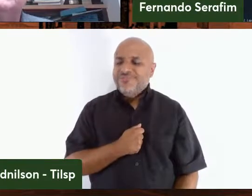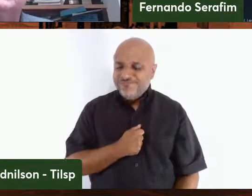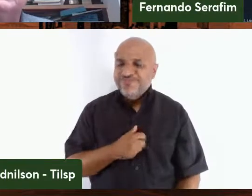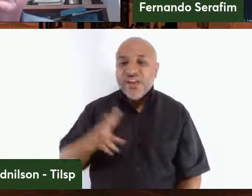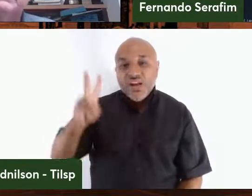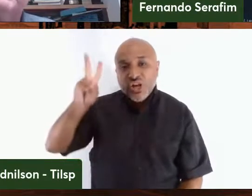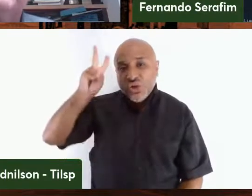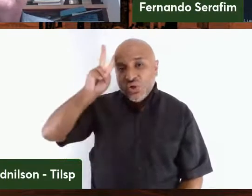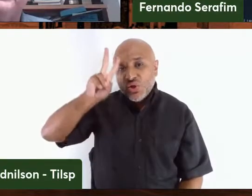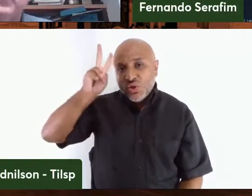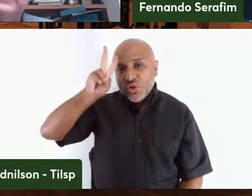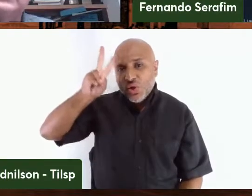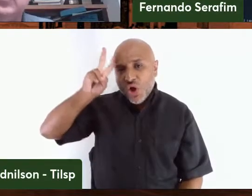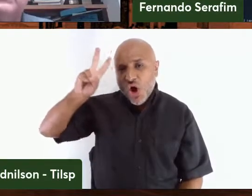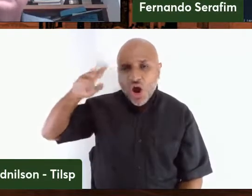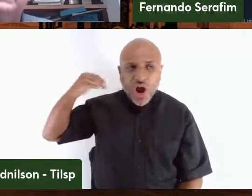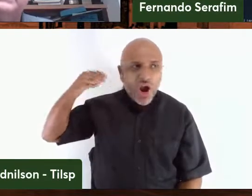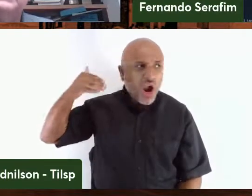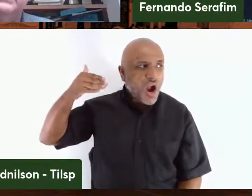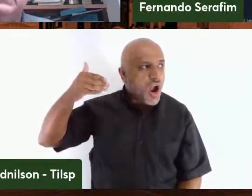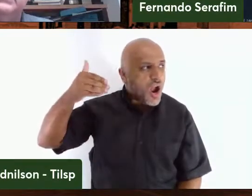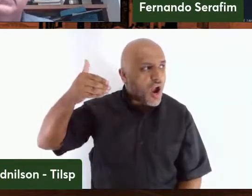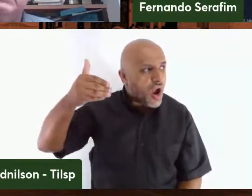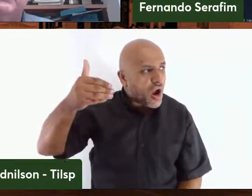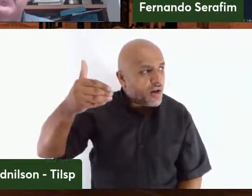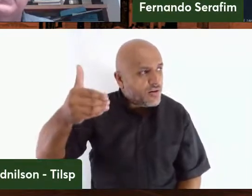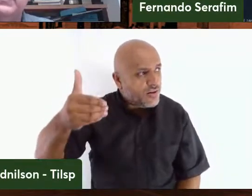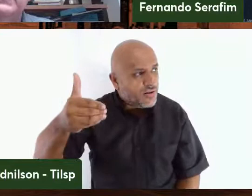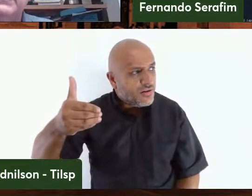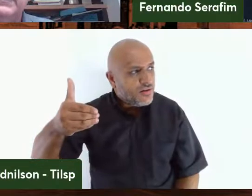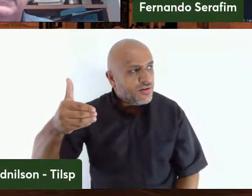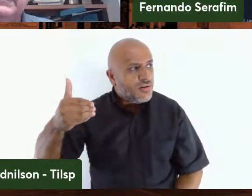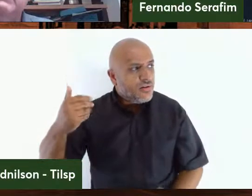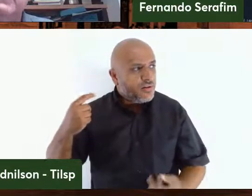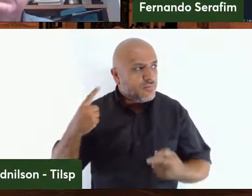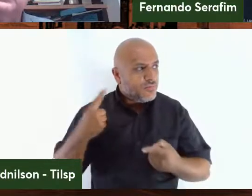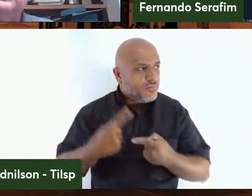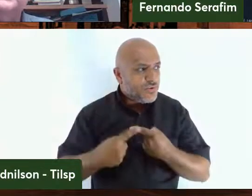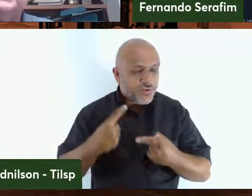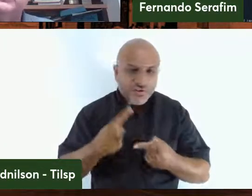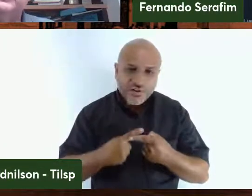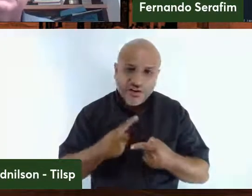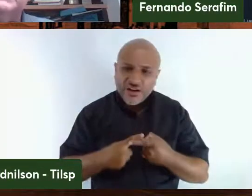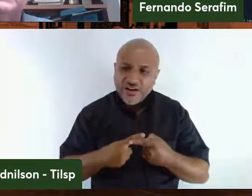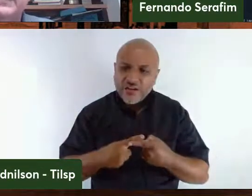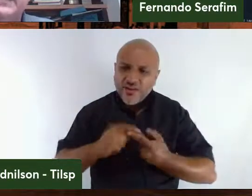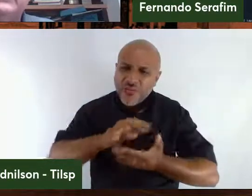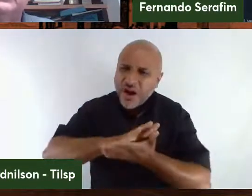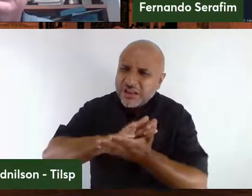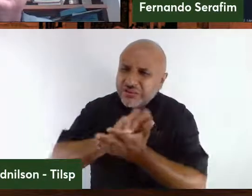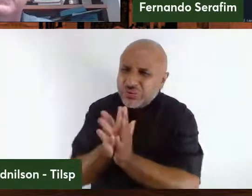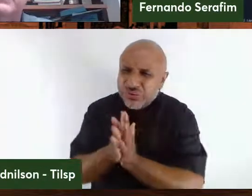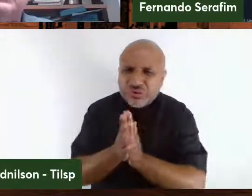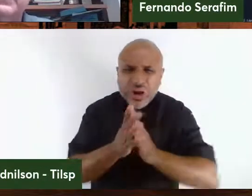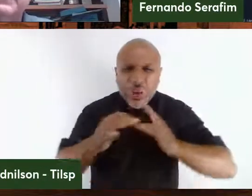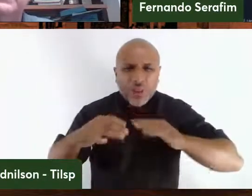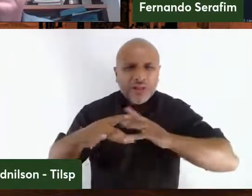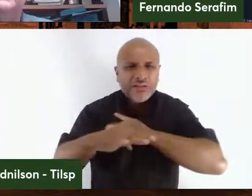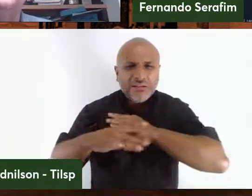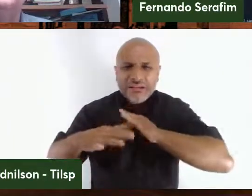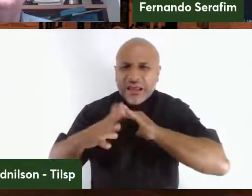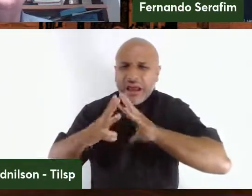históricas, não é? Históricas. Porque há aí uma destruição da cidade, dos bairros